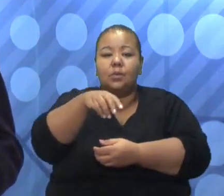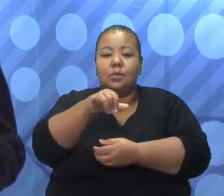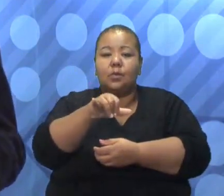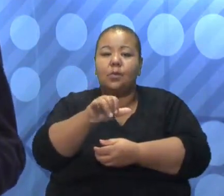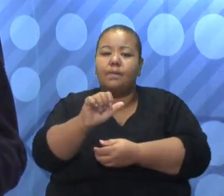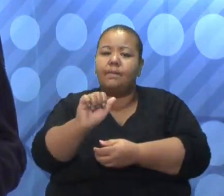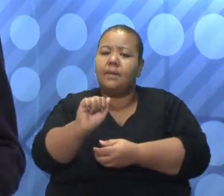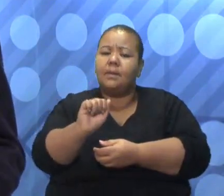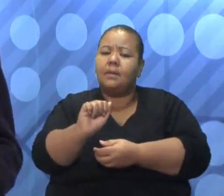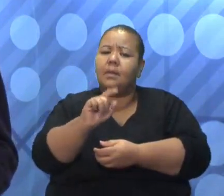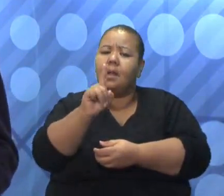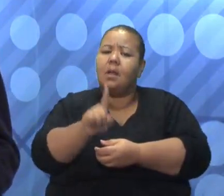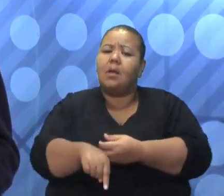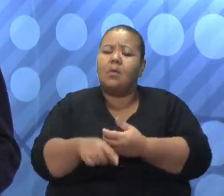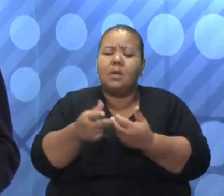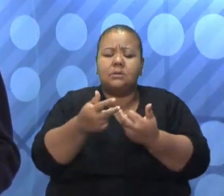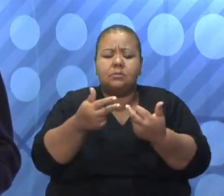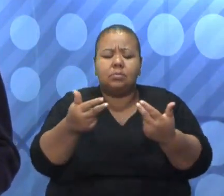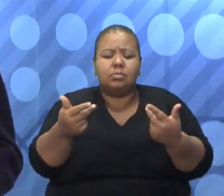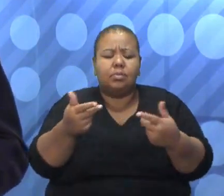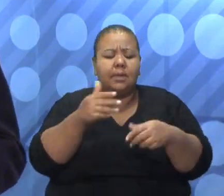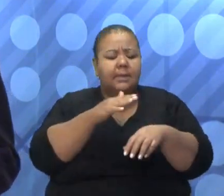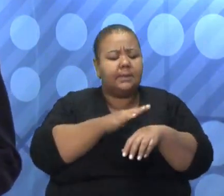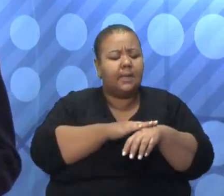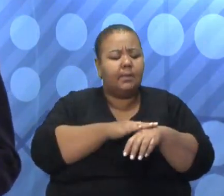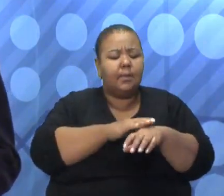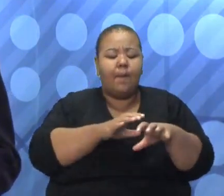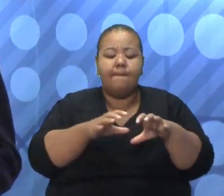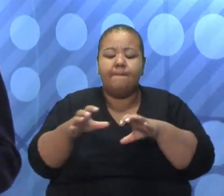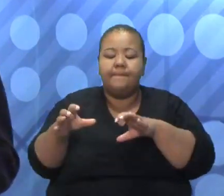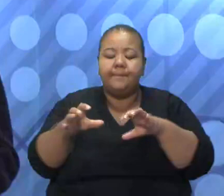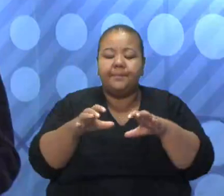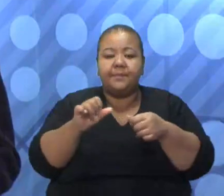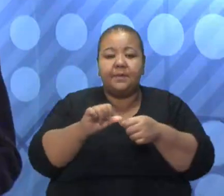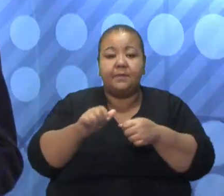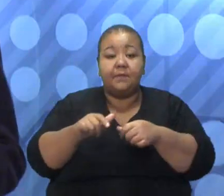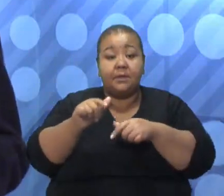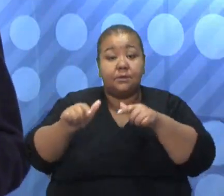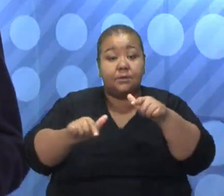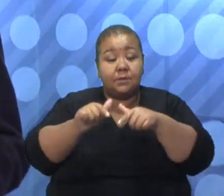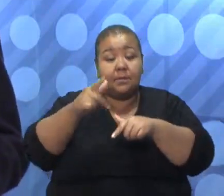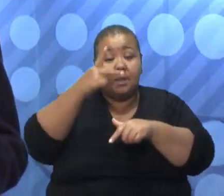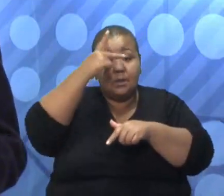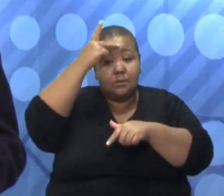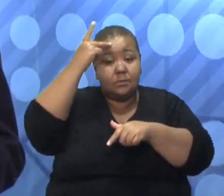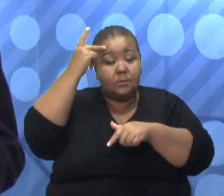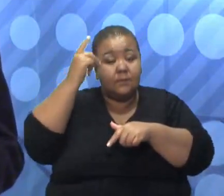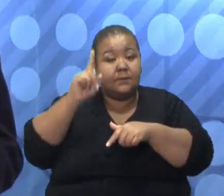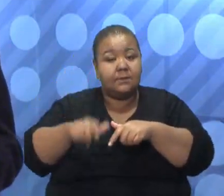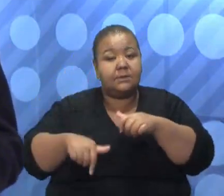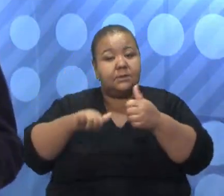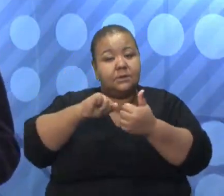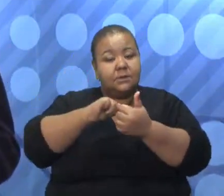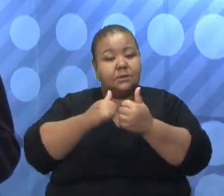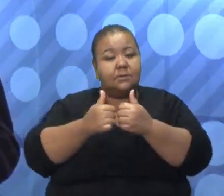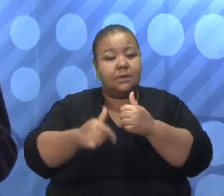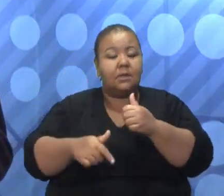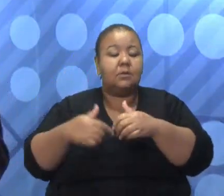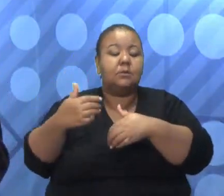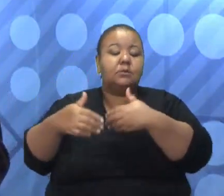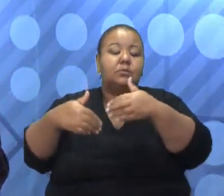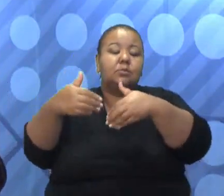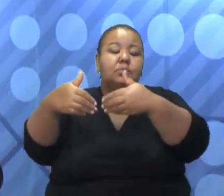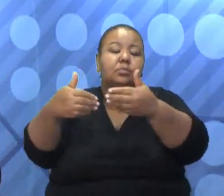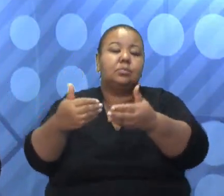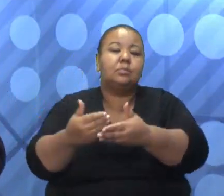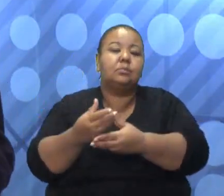então, dos tempos e dos movimentos que vão fazer o trabalho do homem, né, ser adaptado aos procedimentos? Ou melhor,